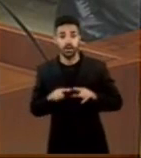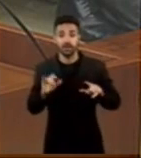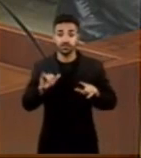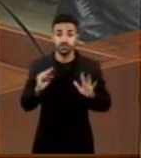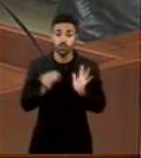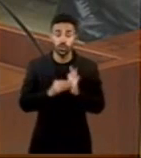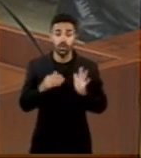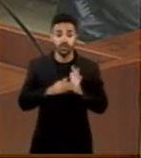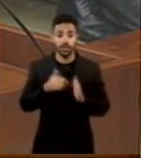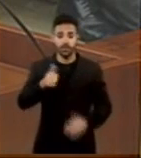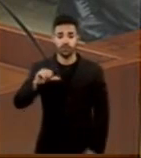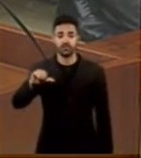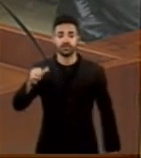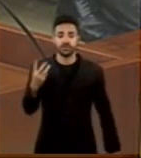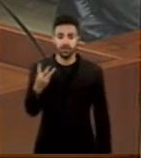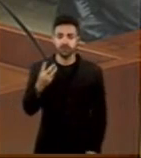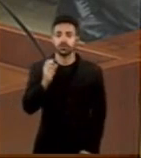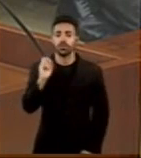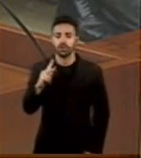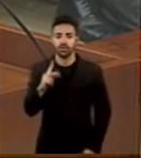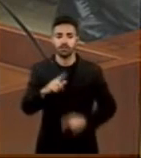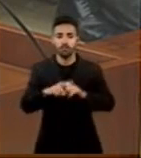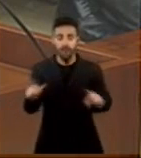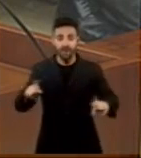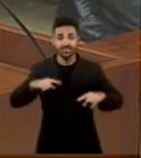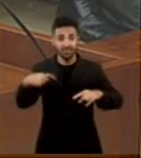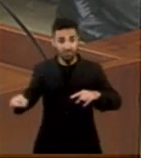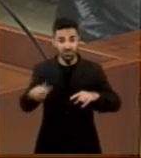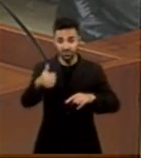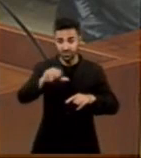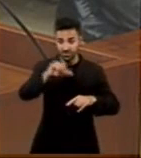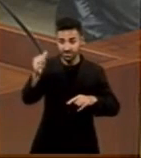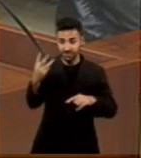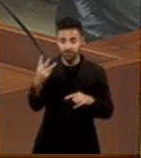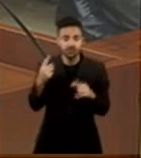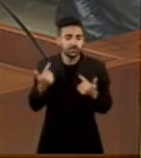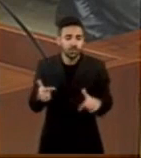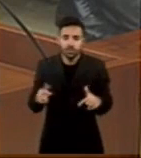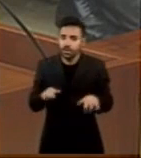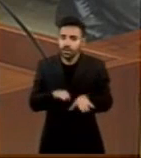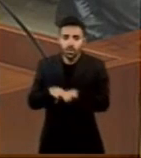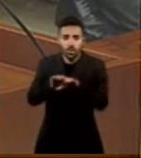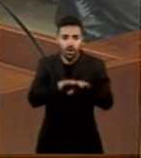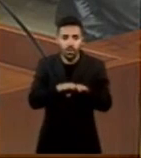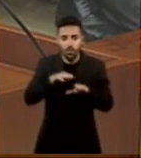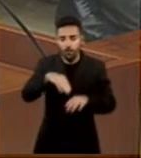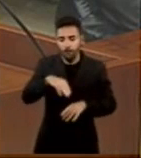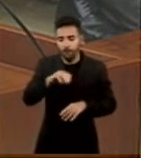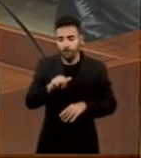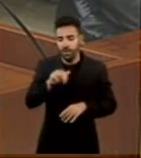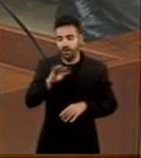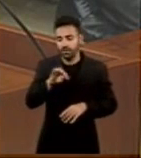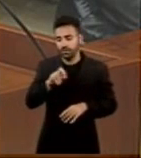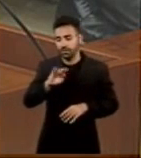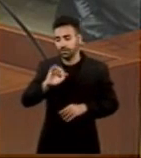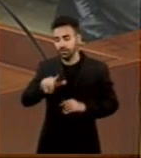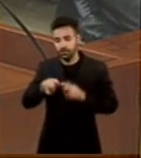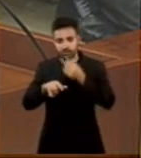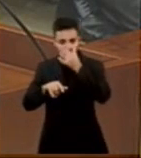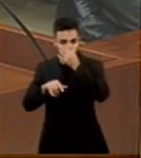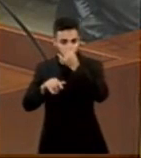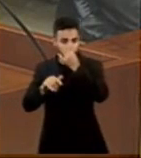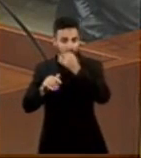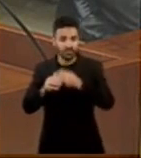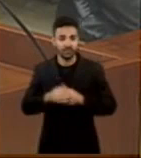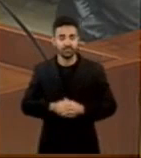93, não haveria dúvidas, mas após 93 não há isonomia material, há um fator objetivo de desequiparação